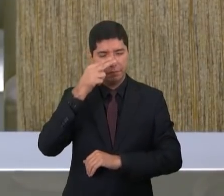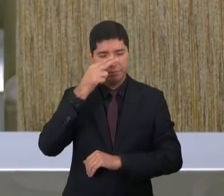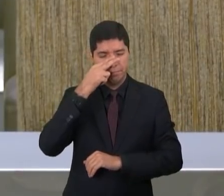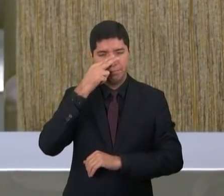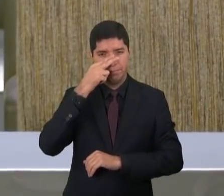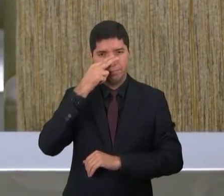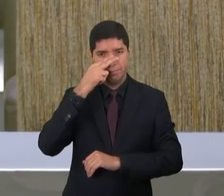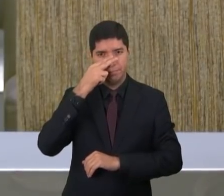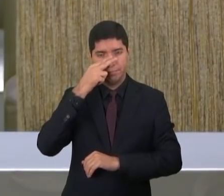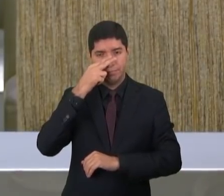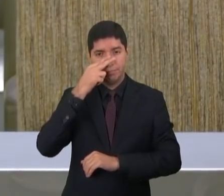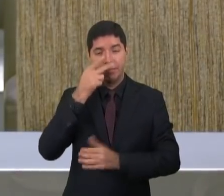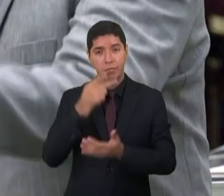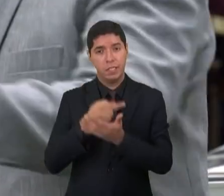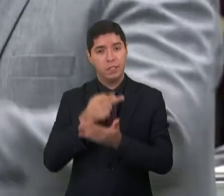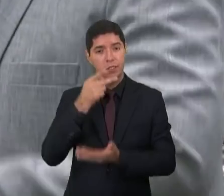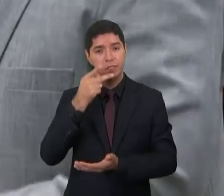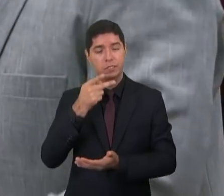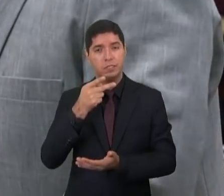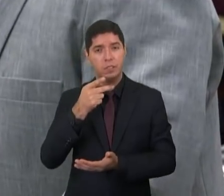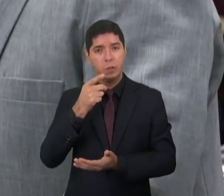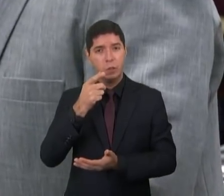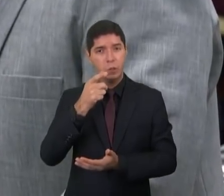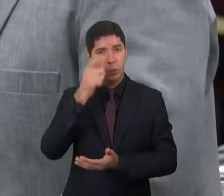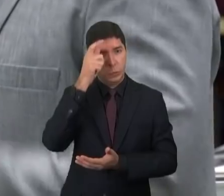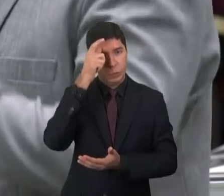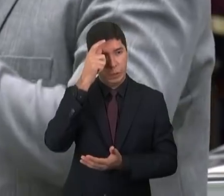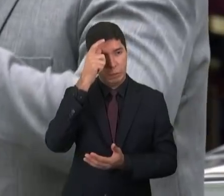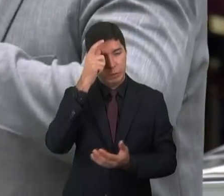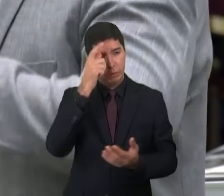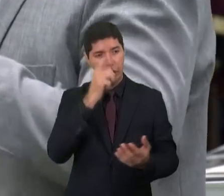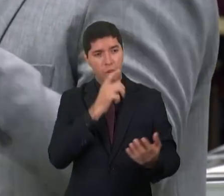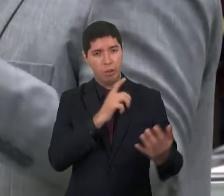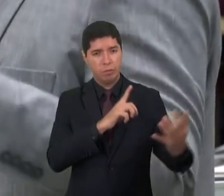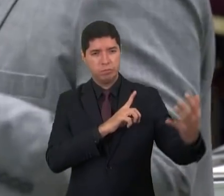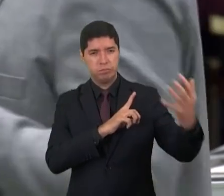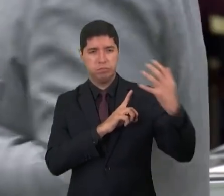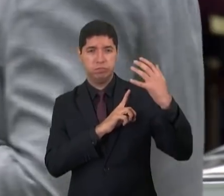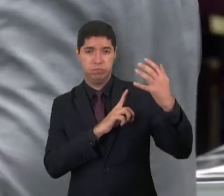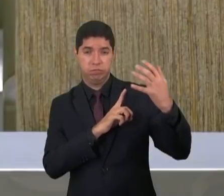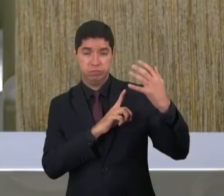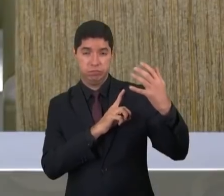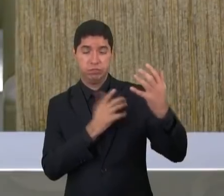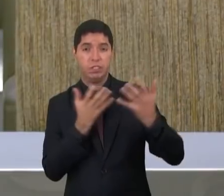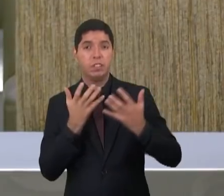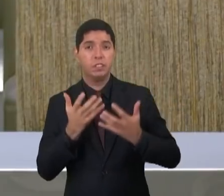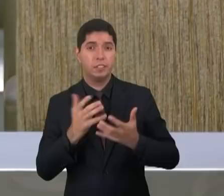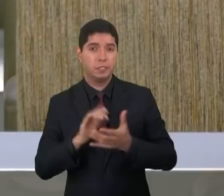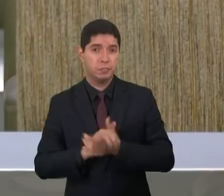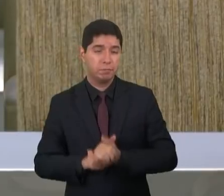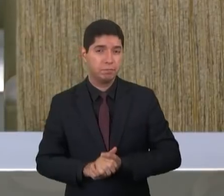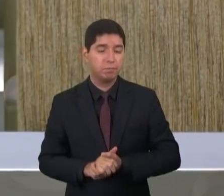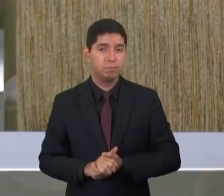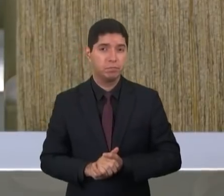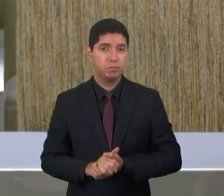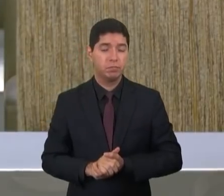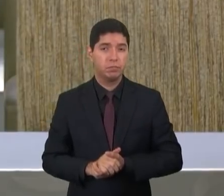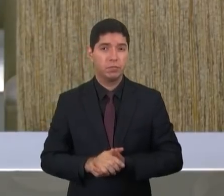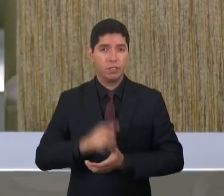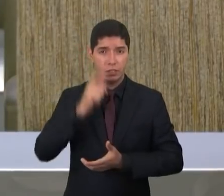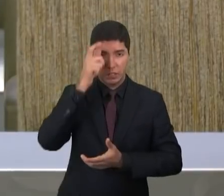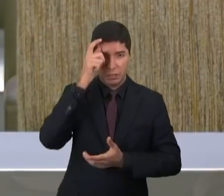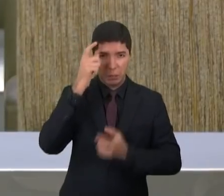fará com que nós sejamos alvo do diabo. O diabo não está preocupado com aqueles que não servem a Deus,